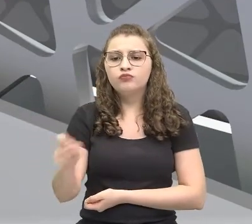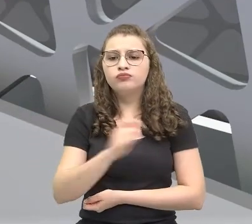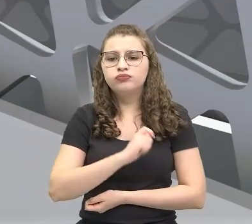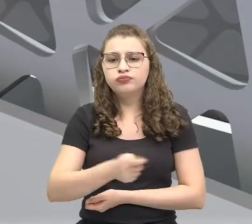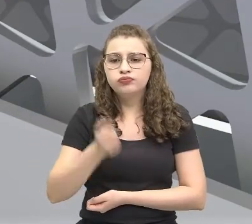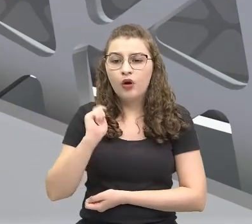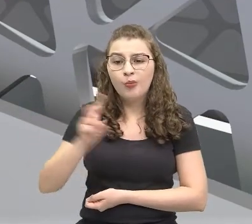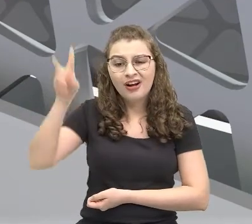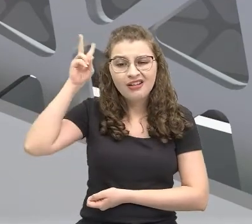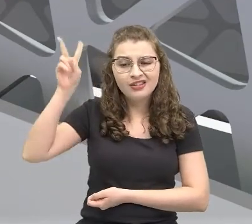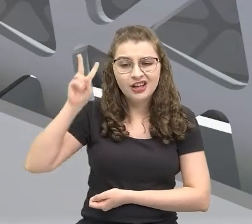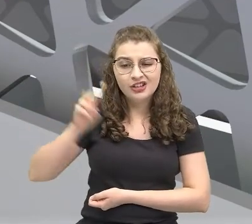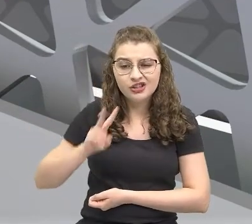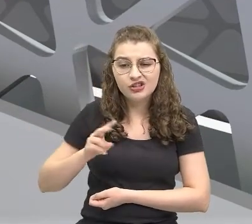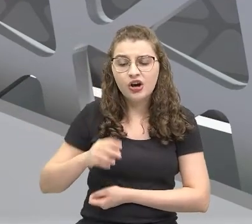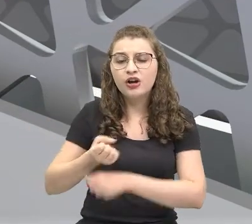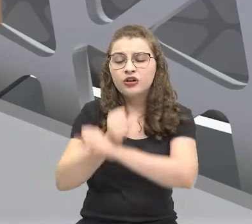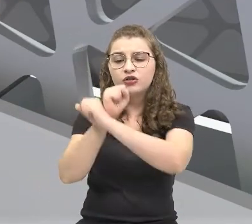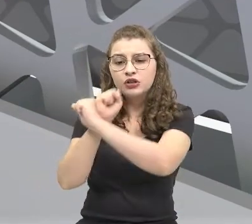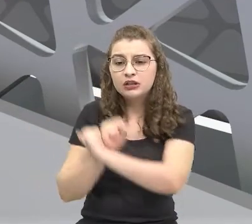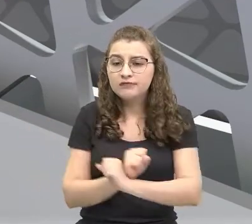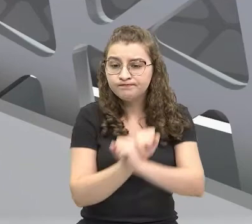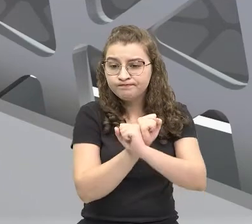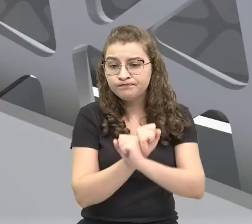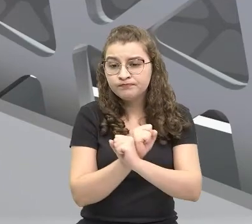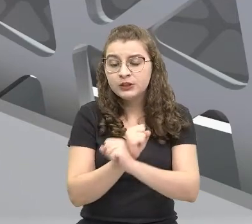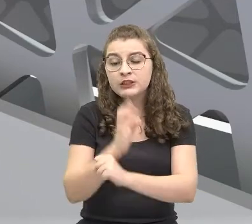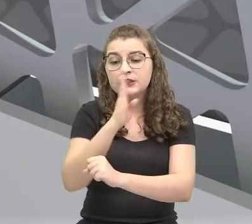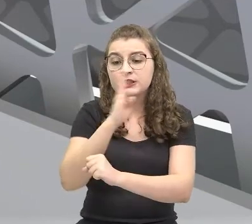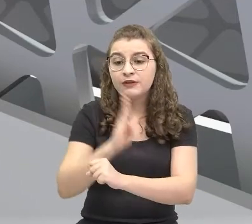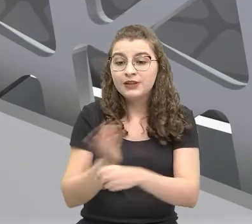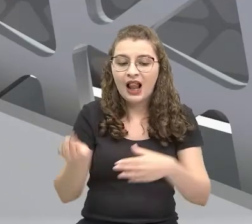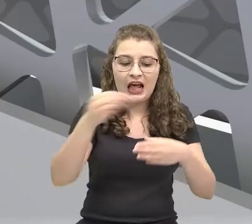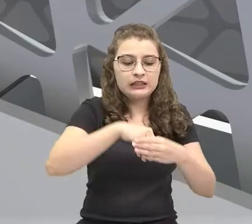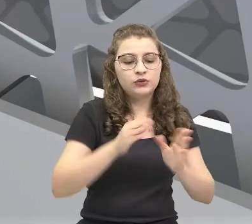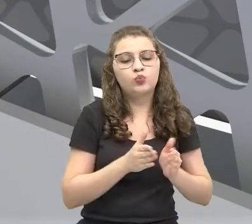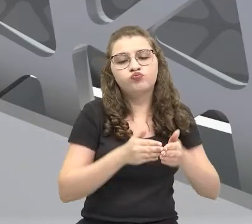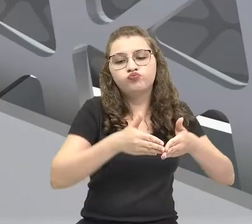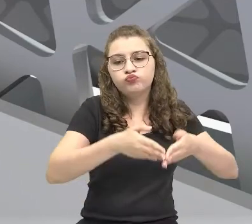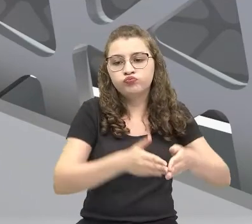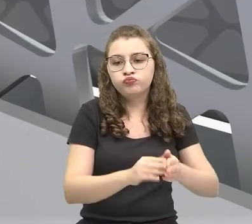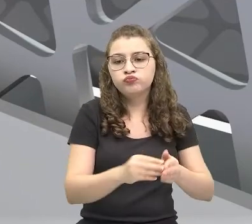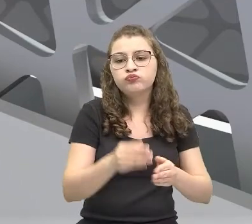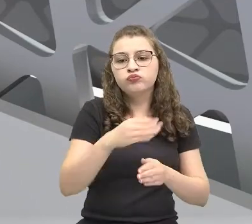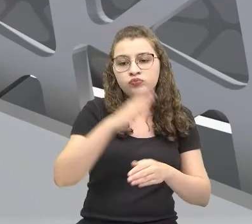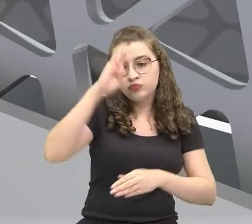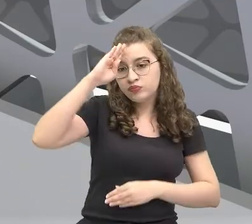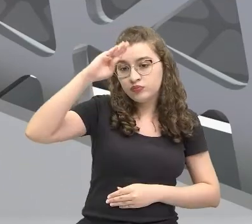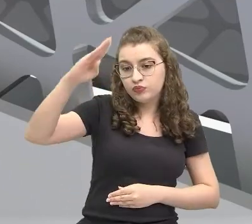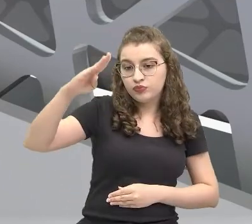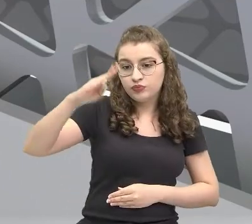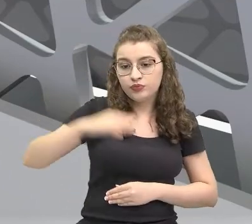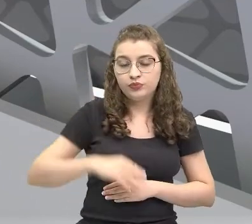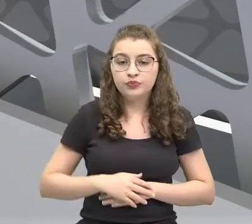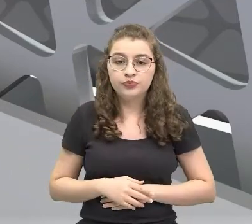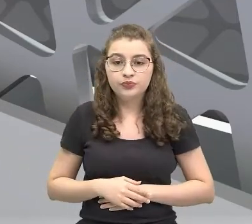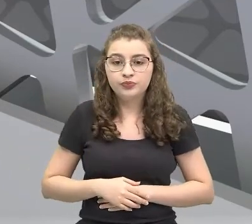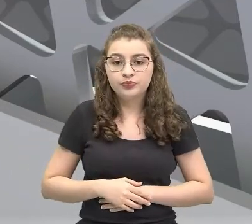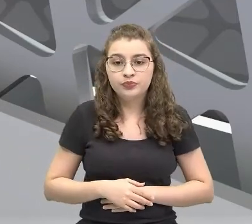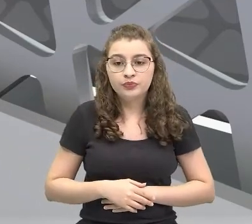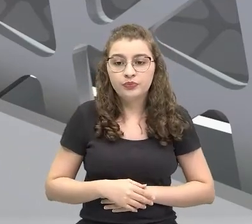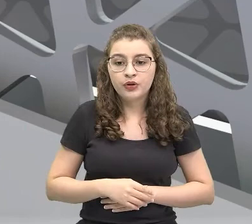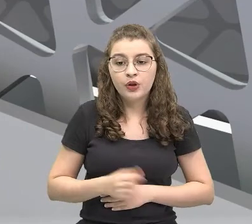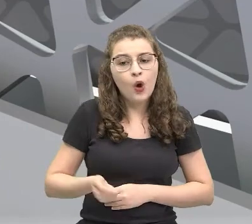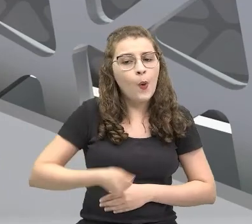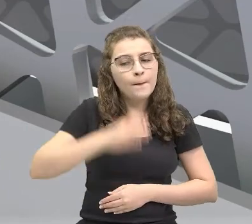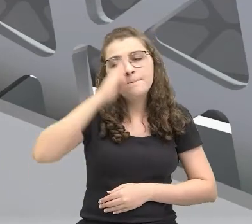herança escravocrata, dentro da marinha. Aí o que acontece? Um dos